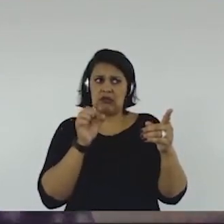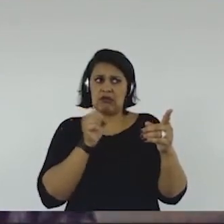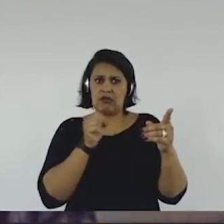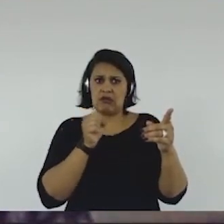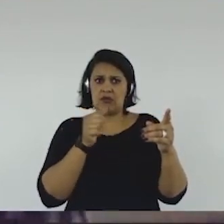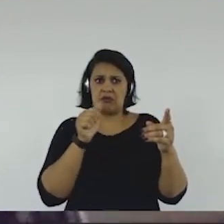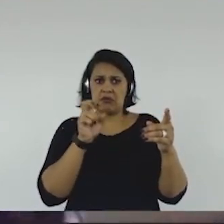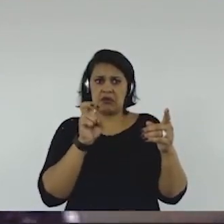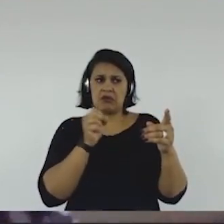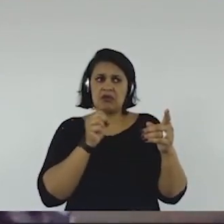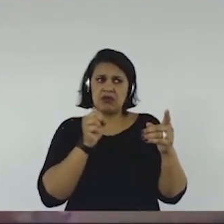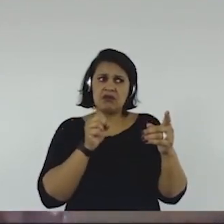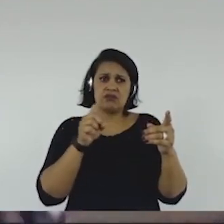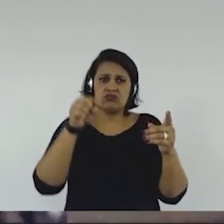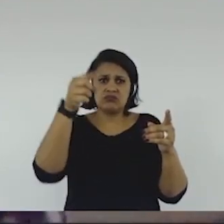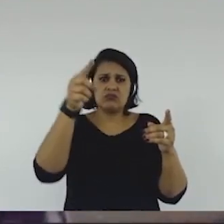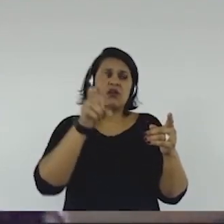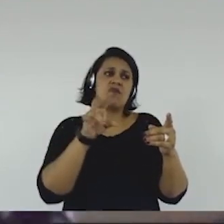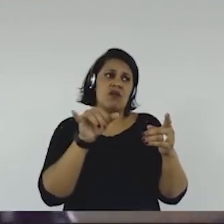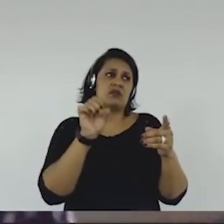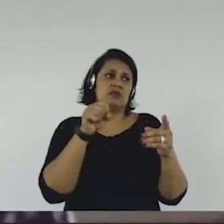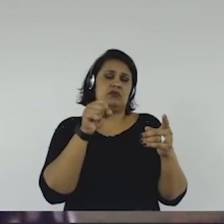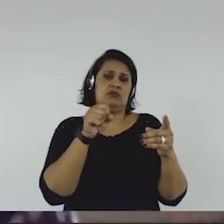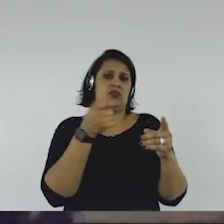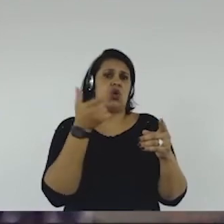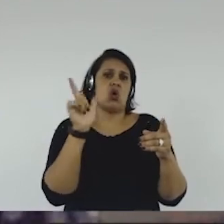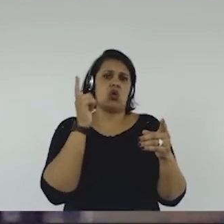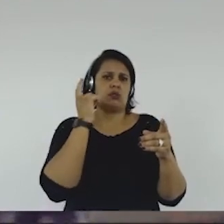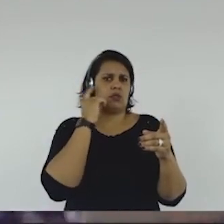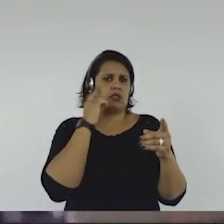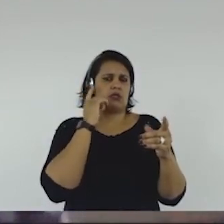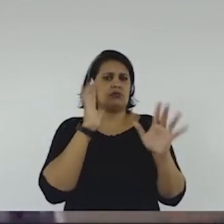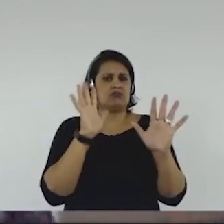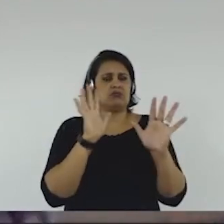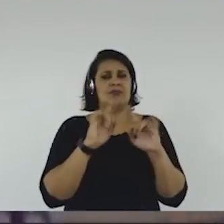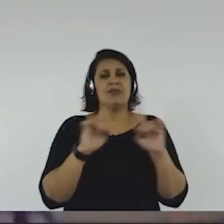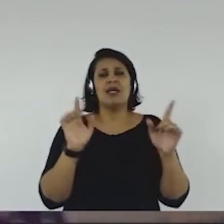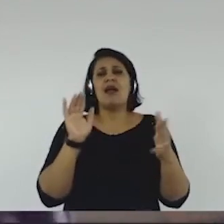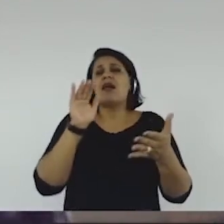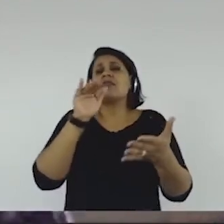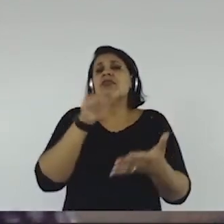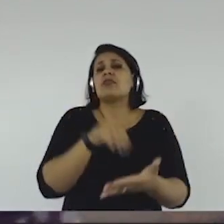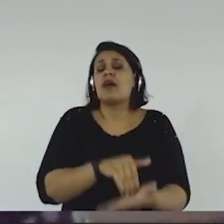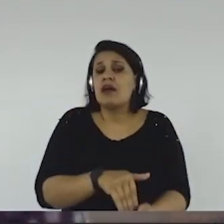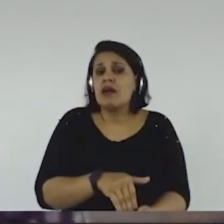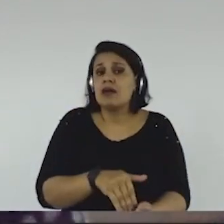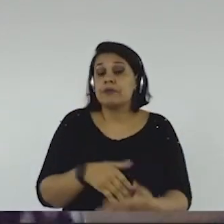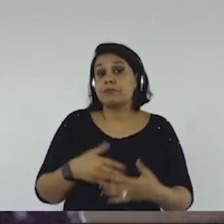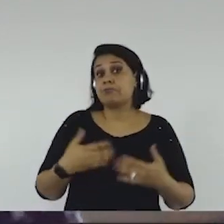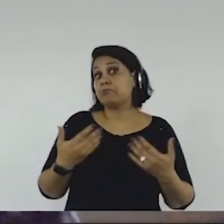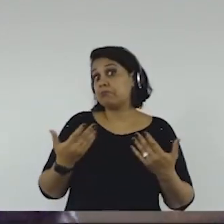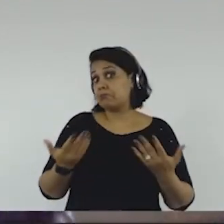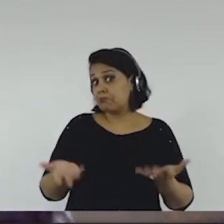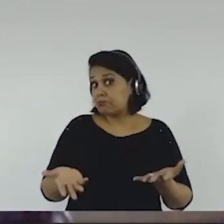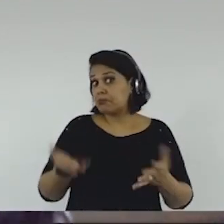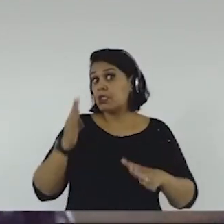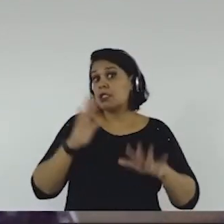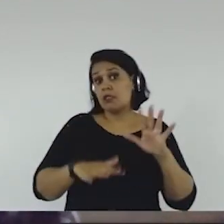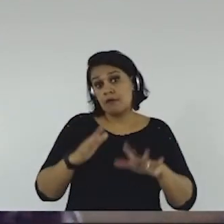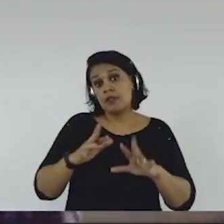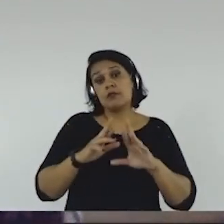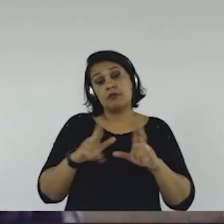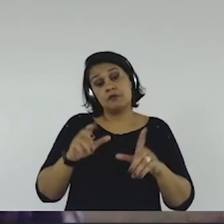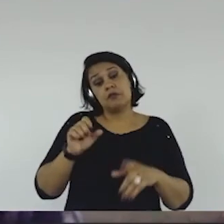grupo de advogados e outro grupo de árbitros que estarão aí. Mas até chegar lá, e talvez realmente eles advoguem de forma